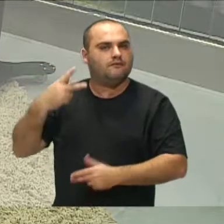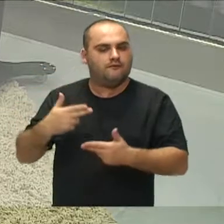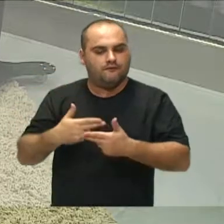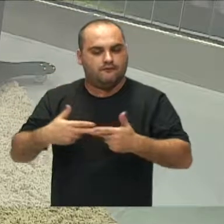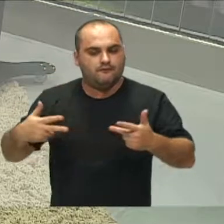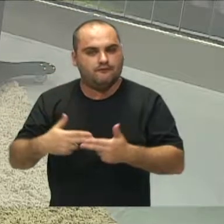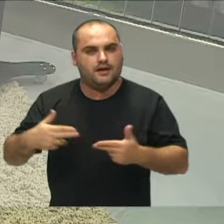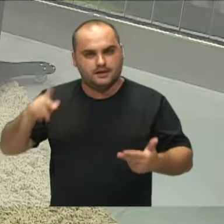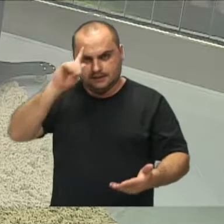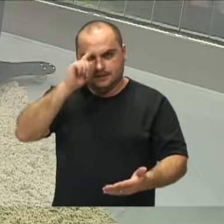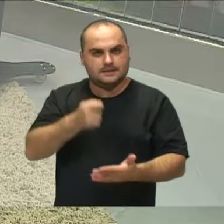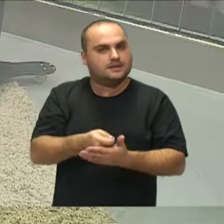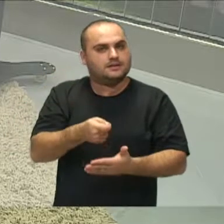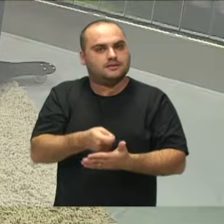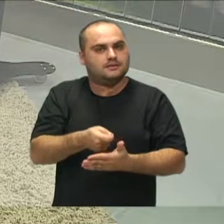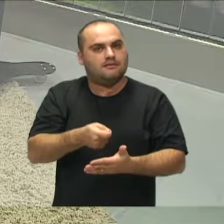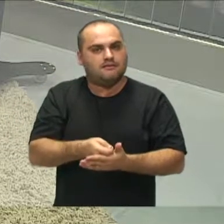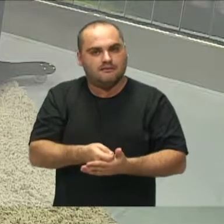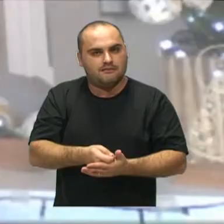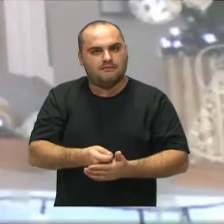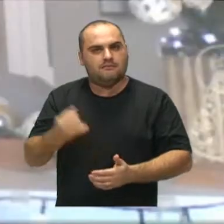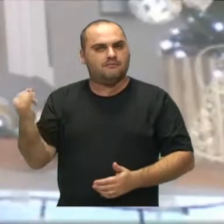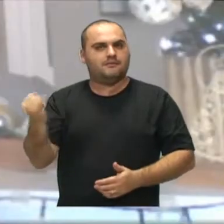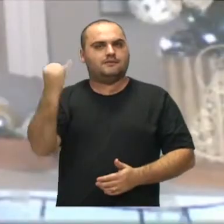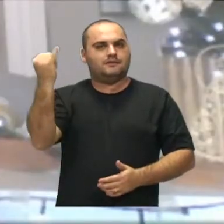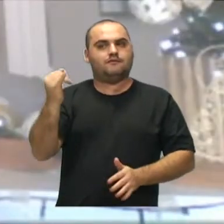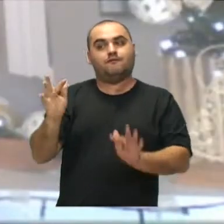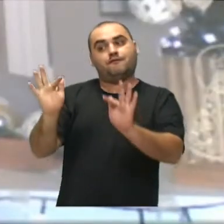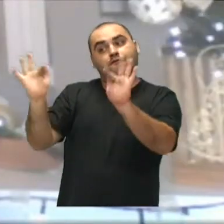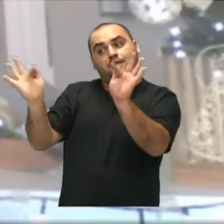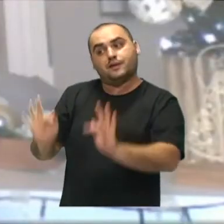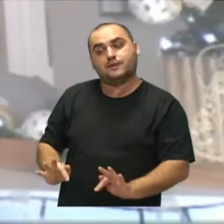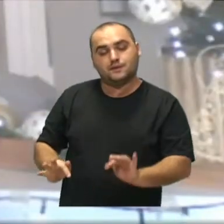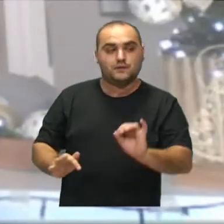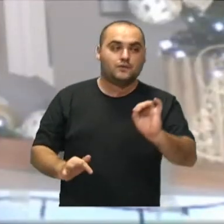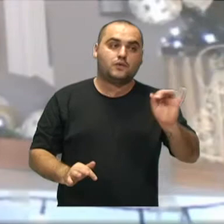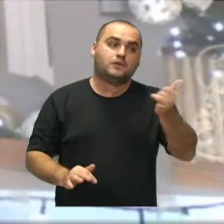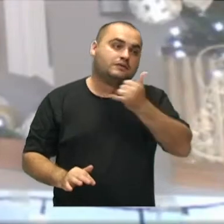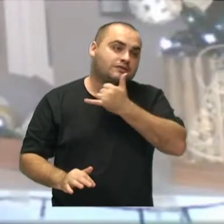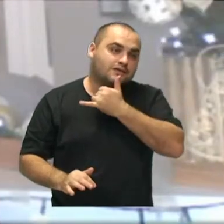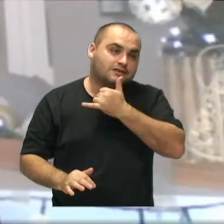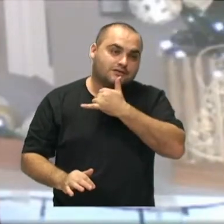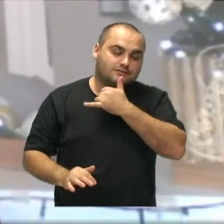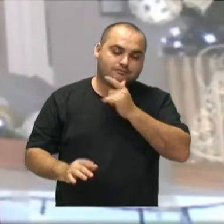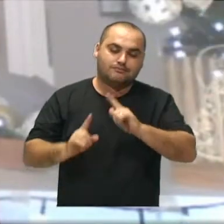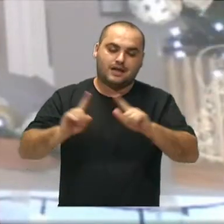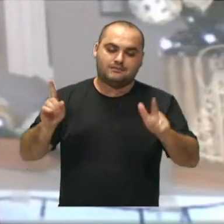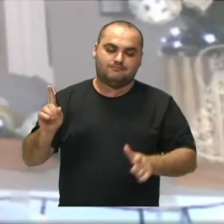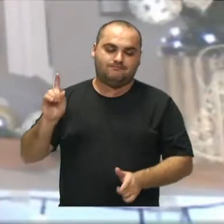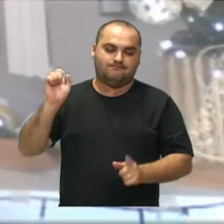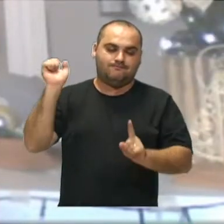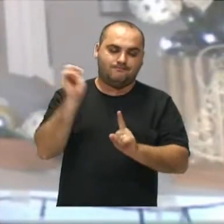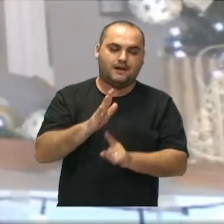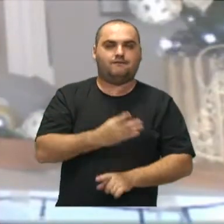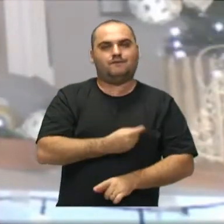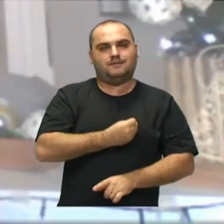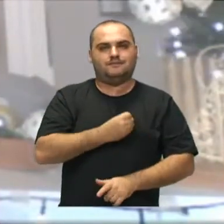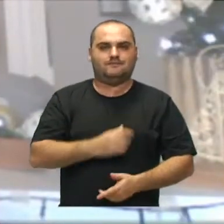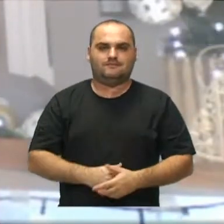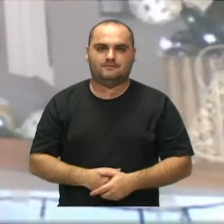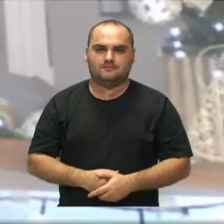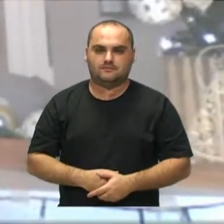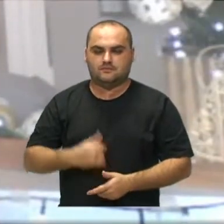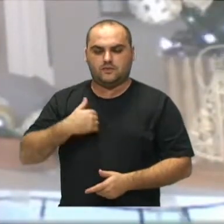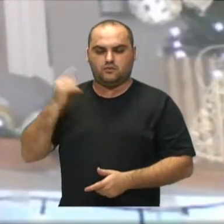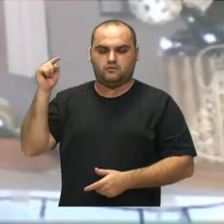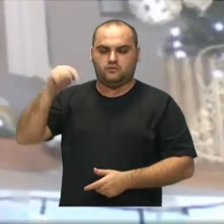decisões importantes que, felizmente ou infelizmente, acaba impactando a vida de muitas pessoas, né? Então, eu não viria